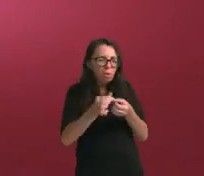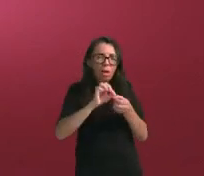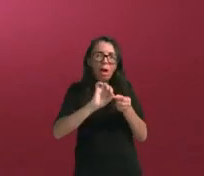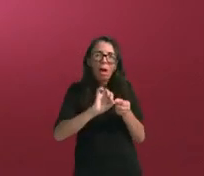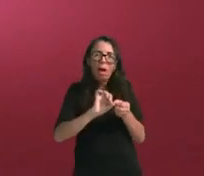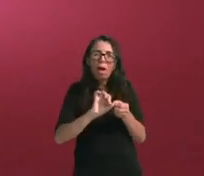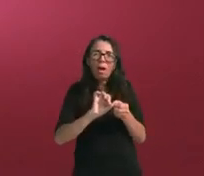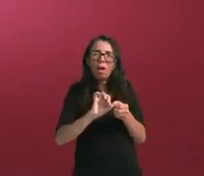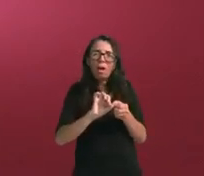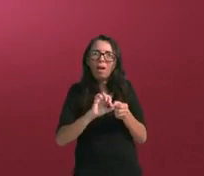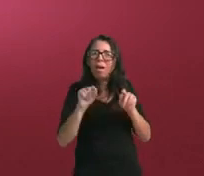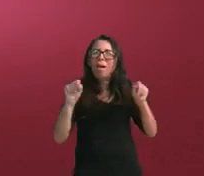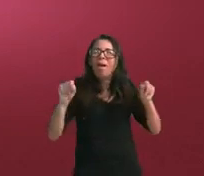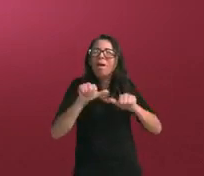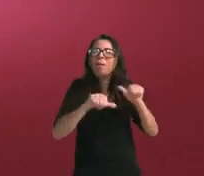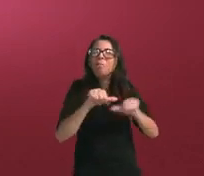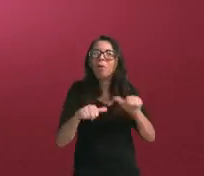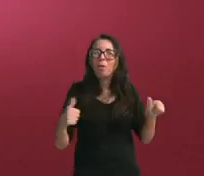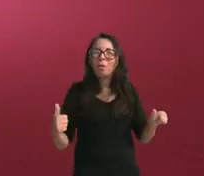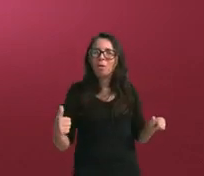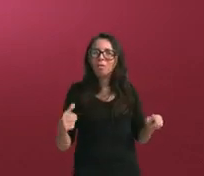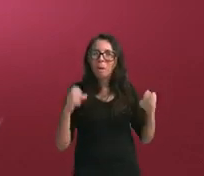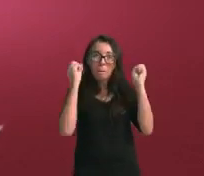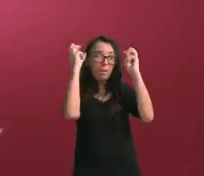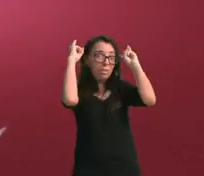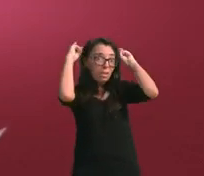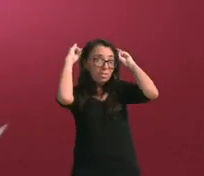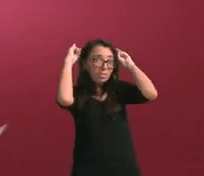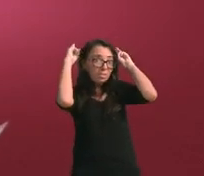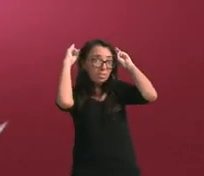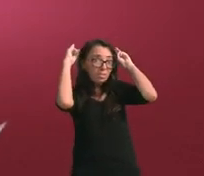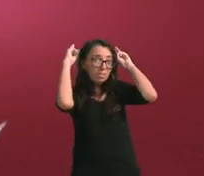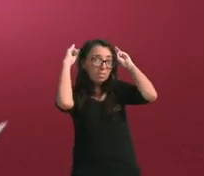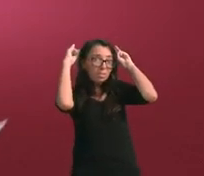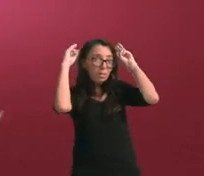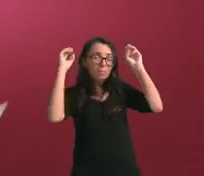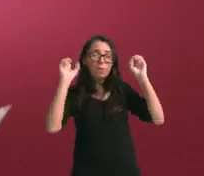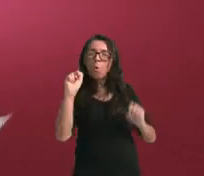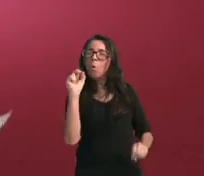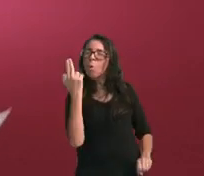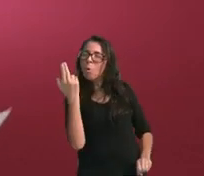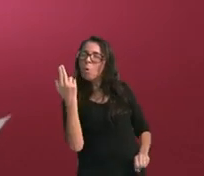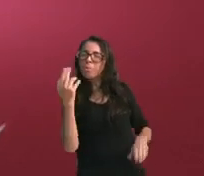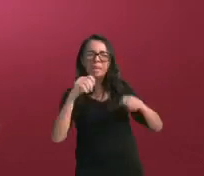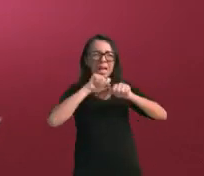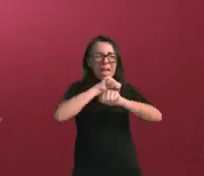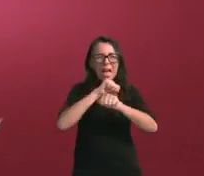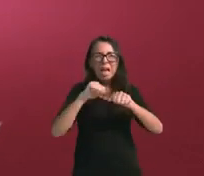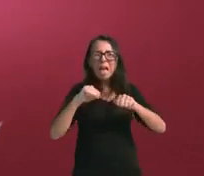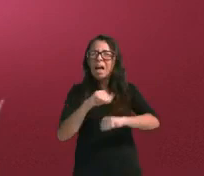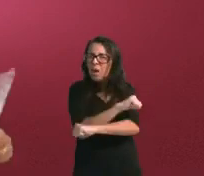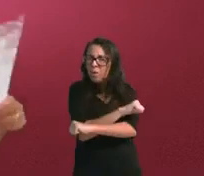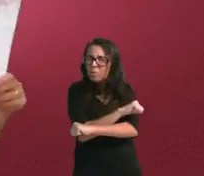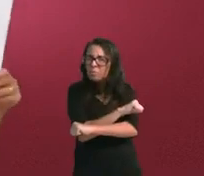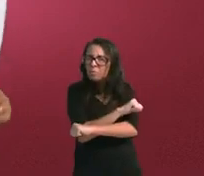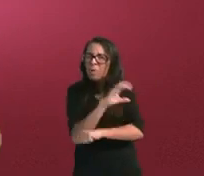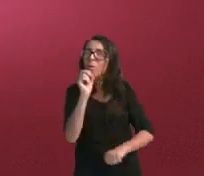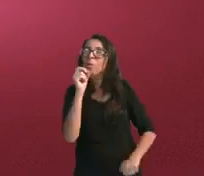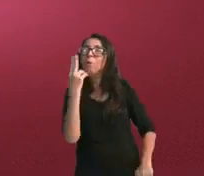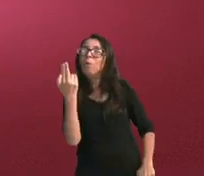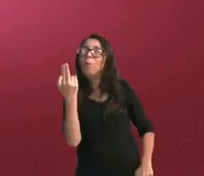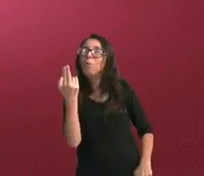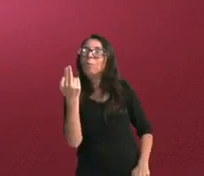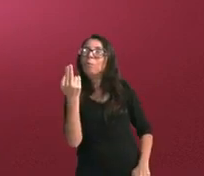foi o nosso Deus? O verso 19 nos responde: então disseram os magos a